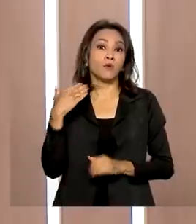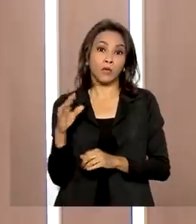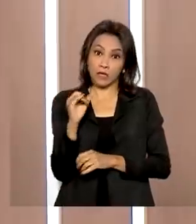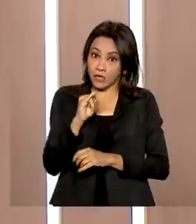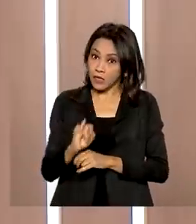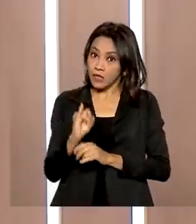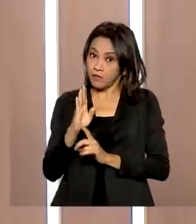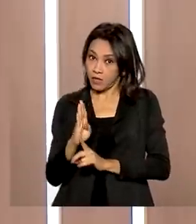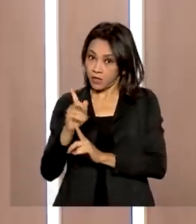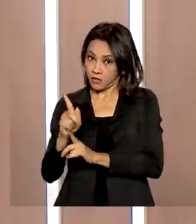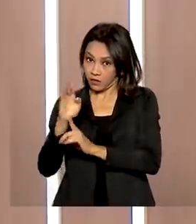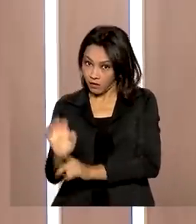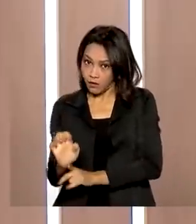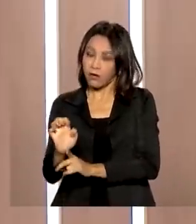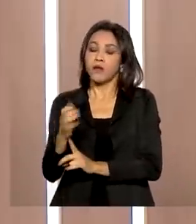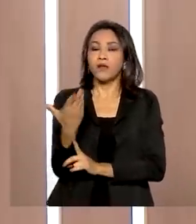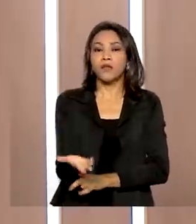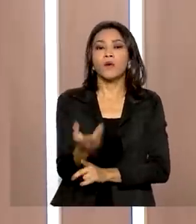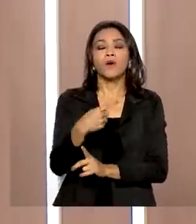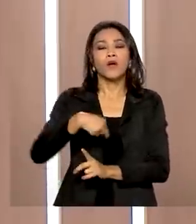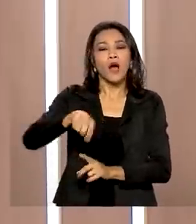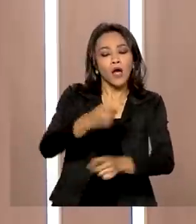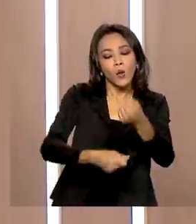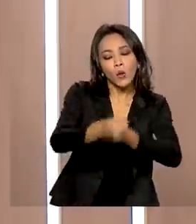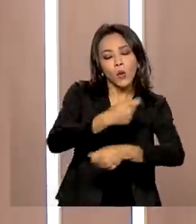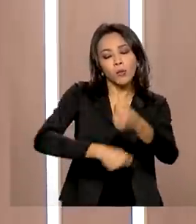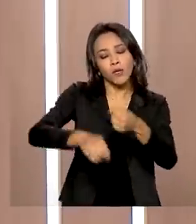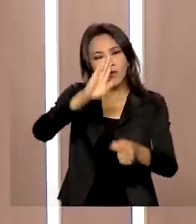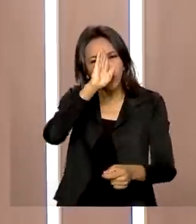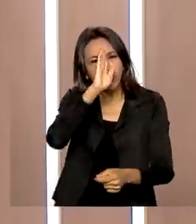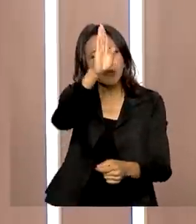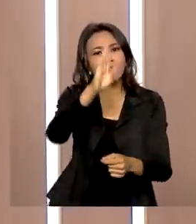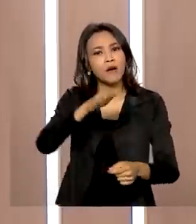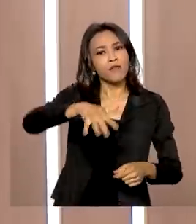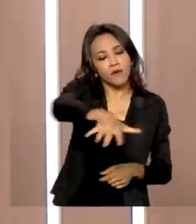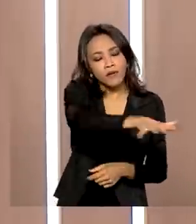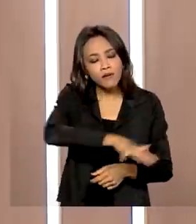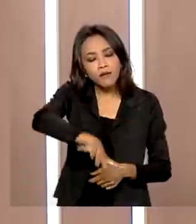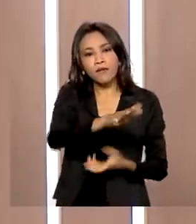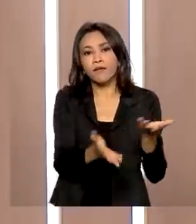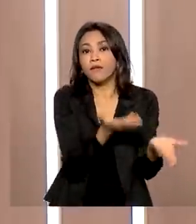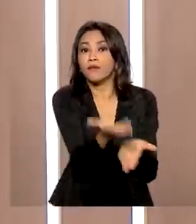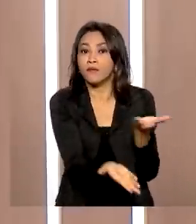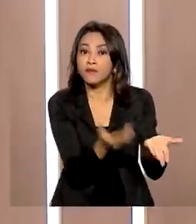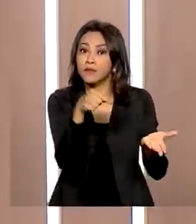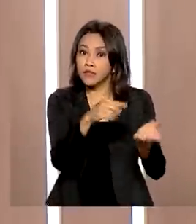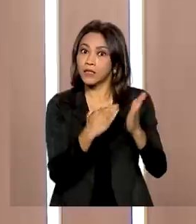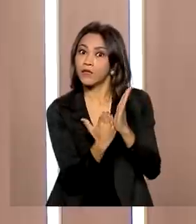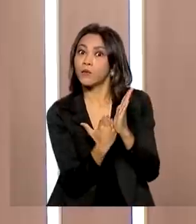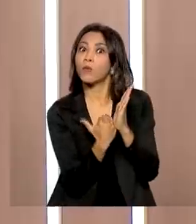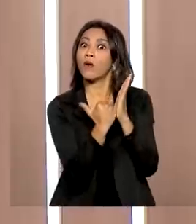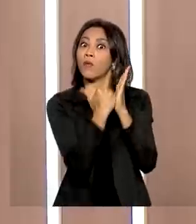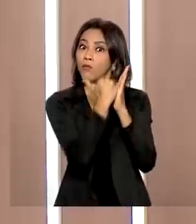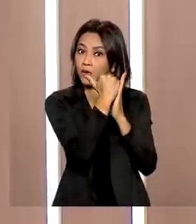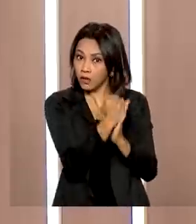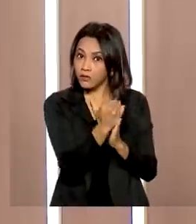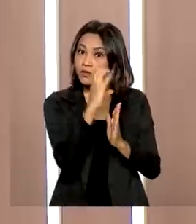certeza é que o carro-chefe da economia brasileira em 2021 foi o setor de serviços, que cresceu